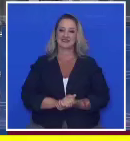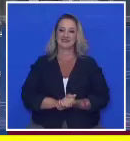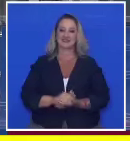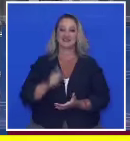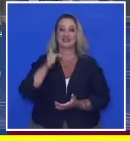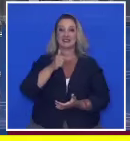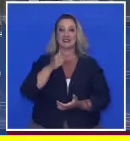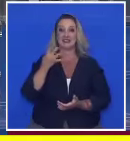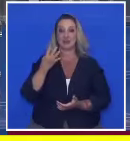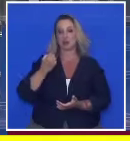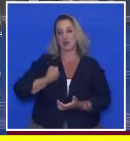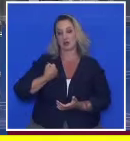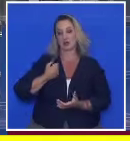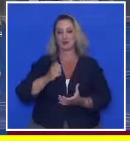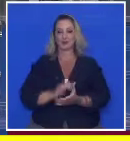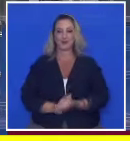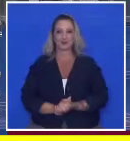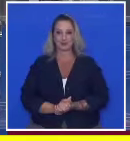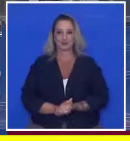número 74.